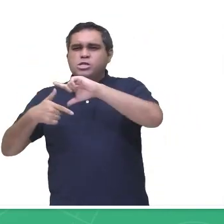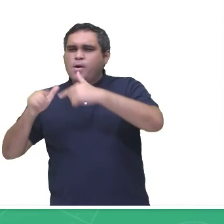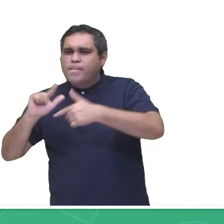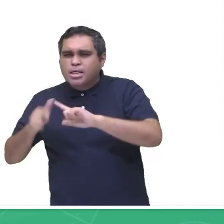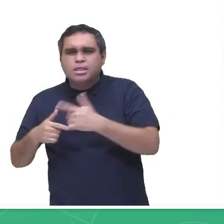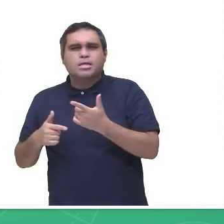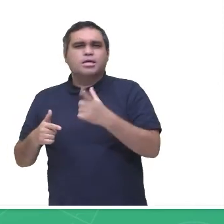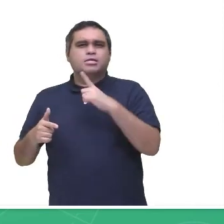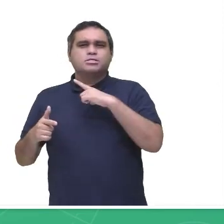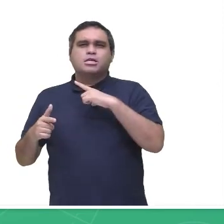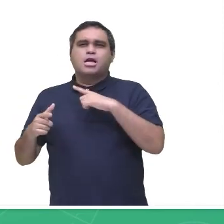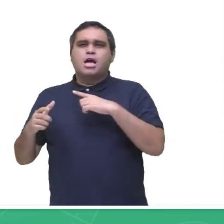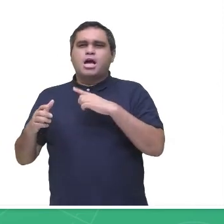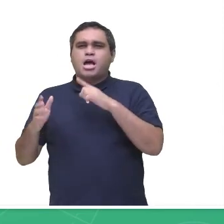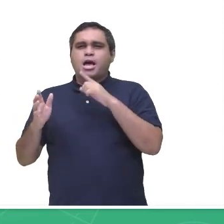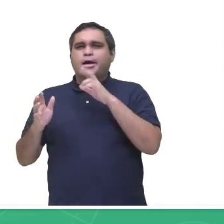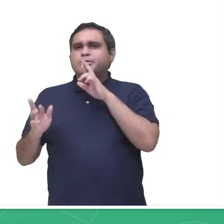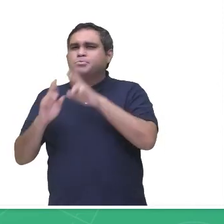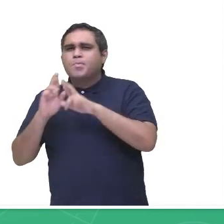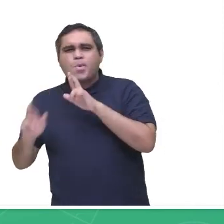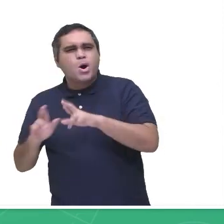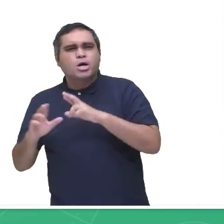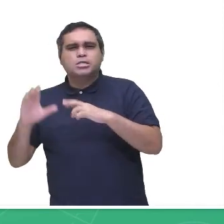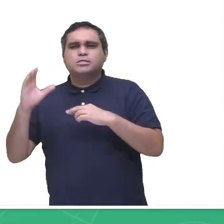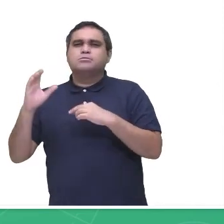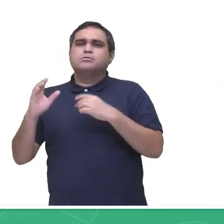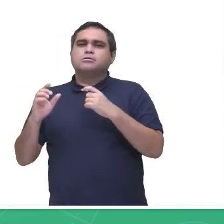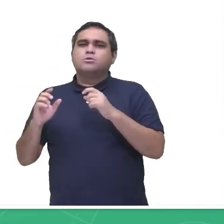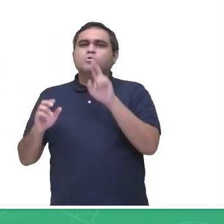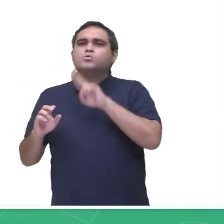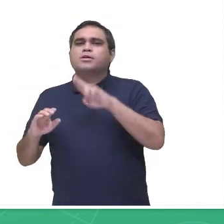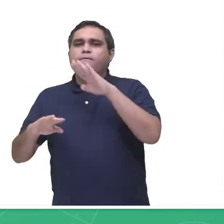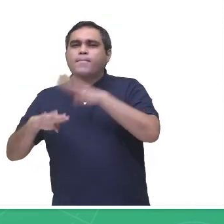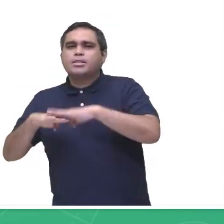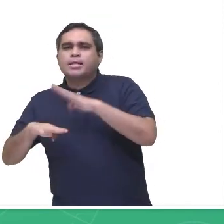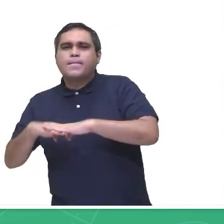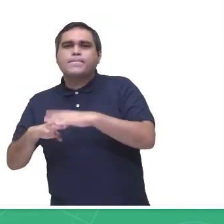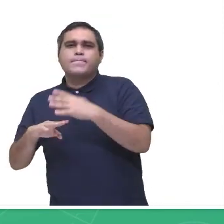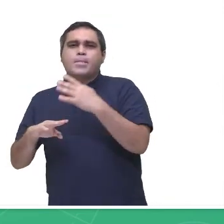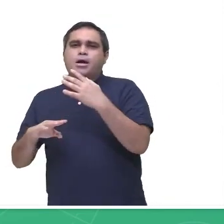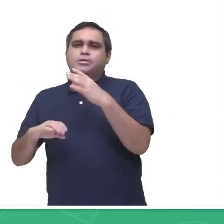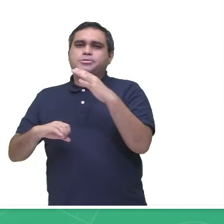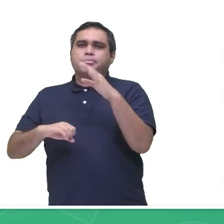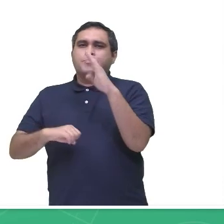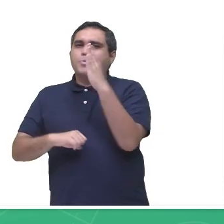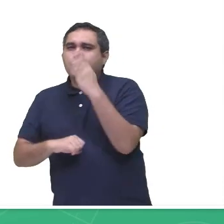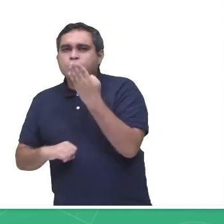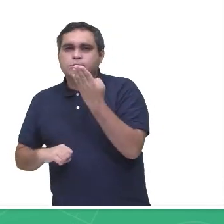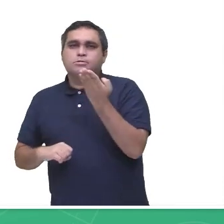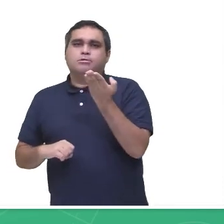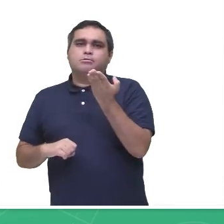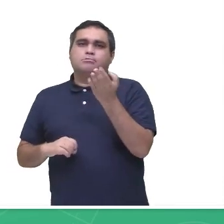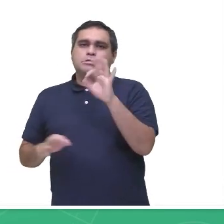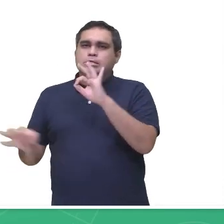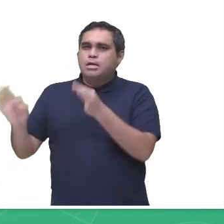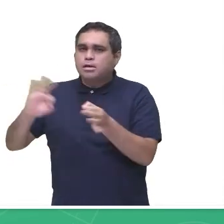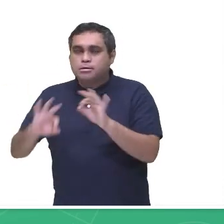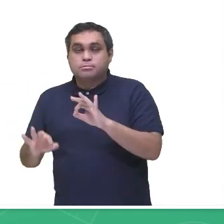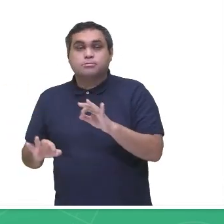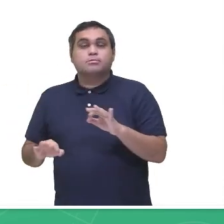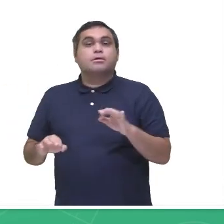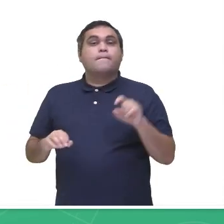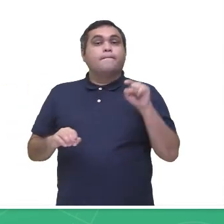quê? Através da matemática, da ciência, da biologia. O barroco vem trazer, né, a sua riqueza